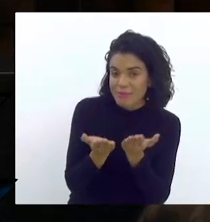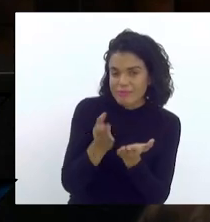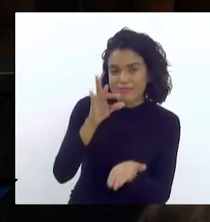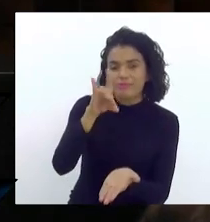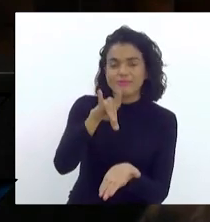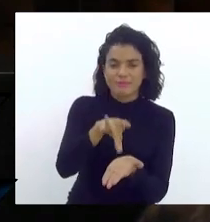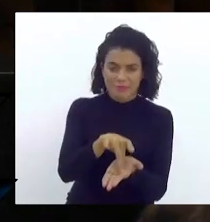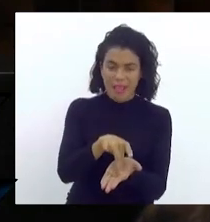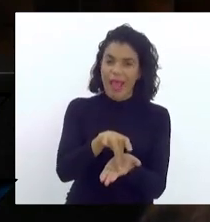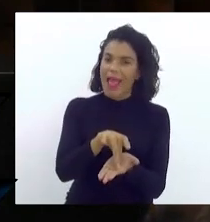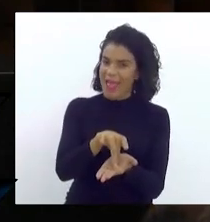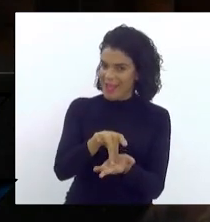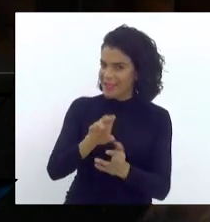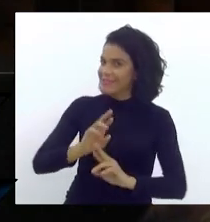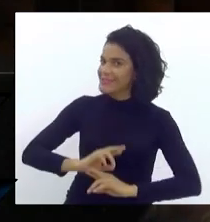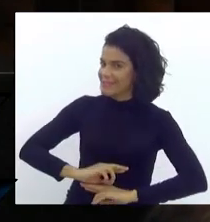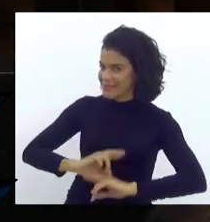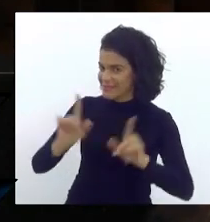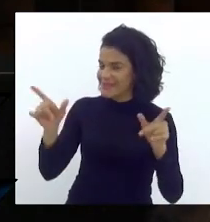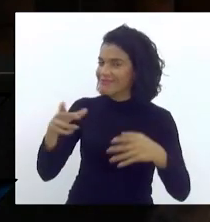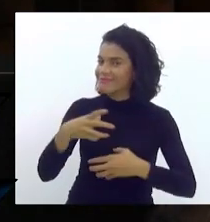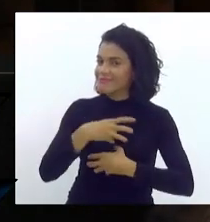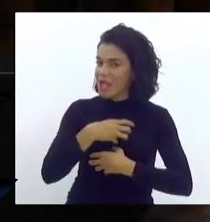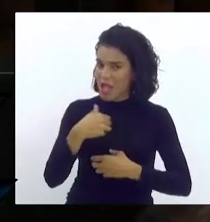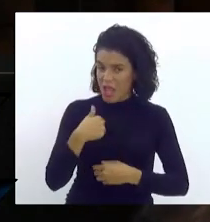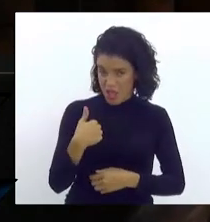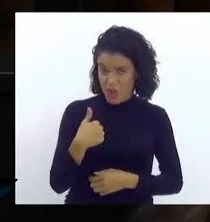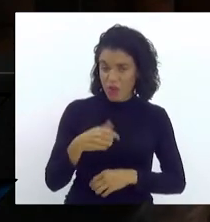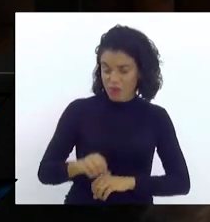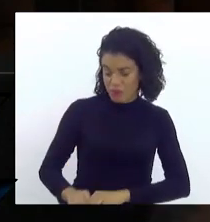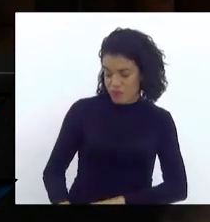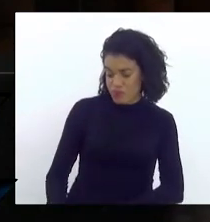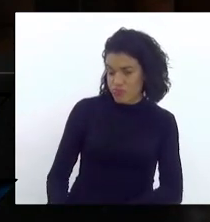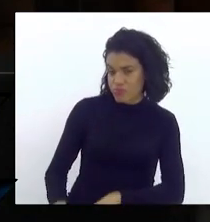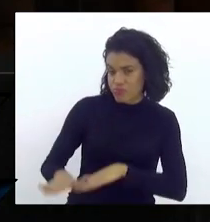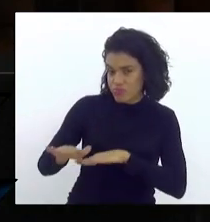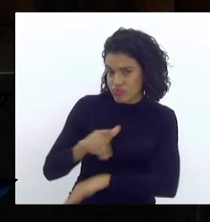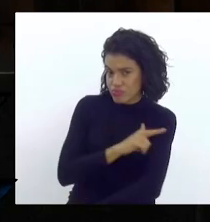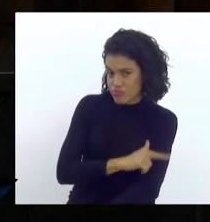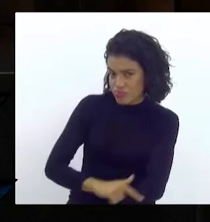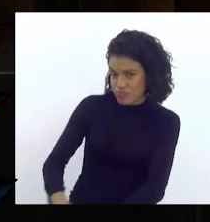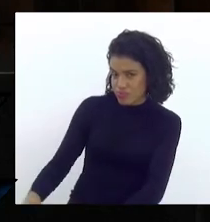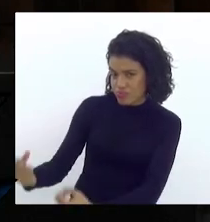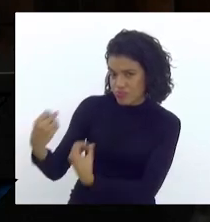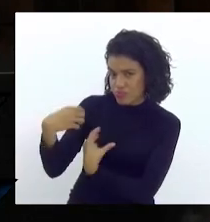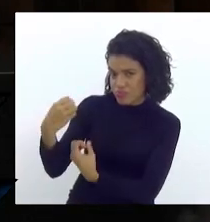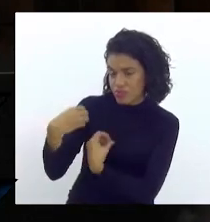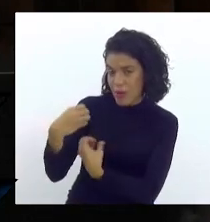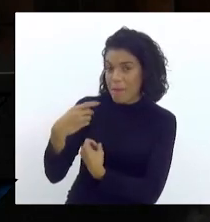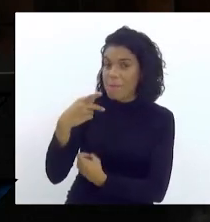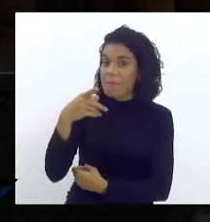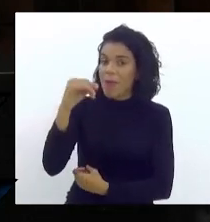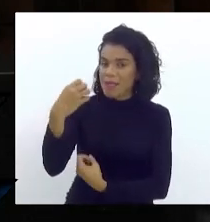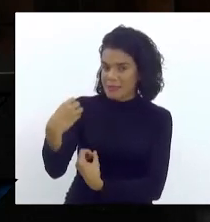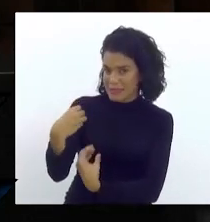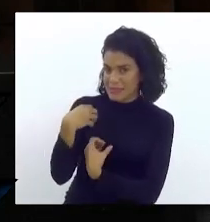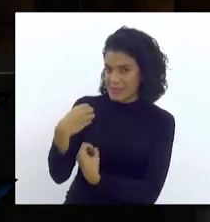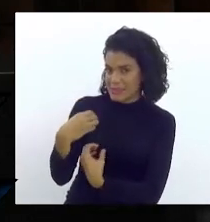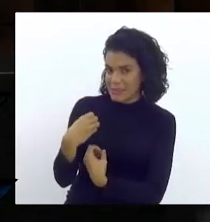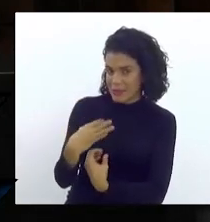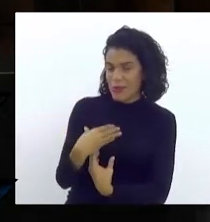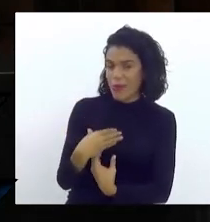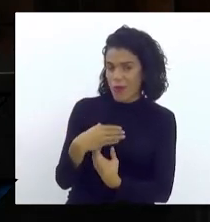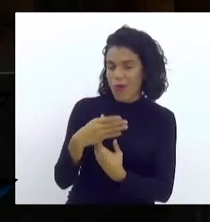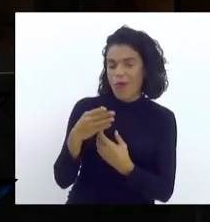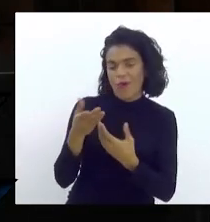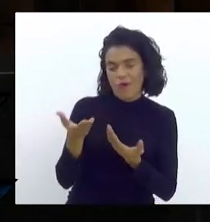realmente, ela faz diferença, porque eu fui criado. Meu pai me ensinou as santas palavras quando eu era garoto, mas eu andei nesse